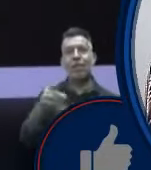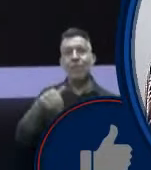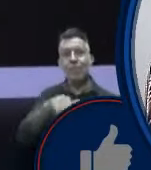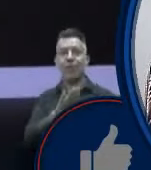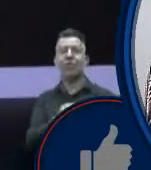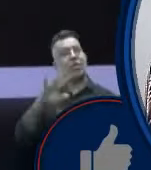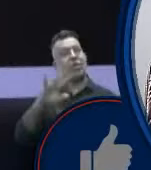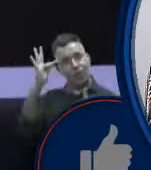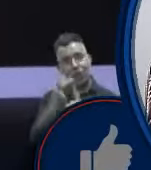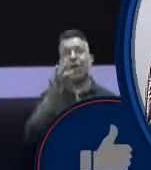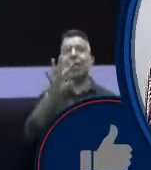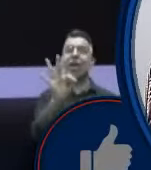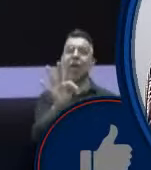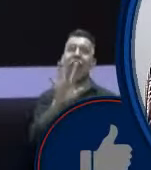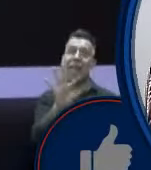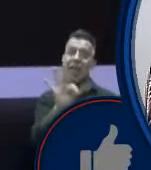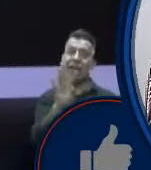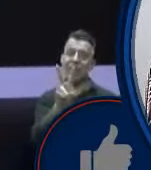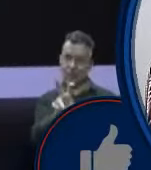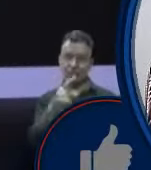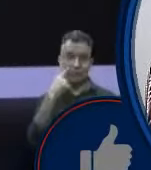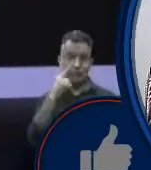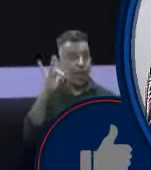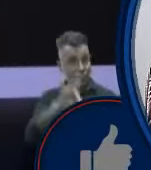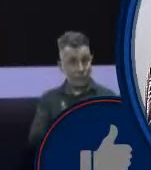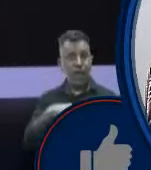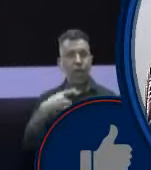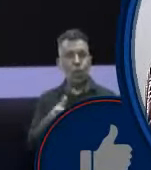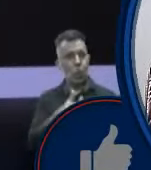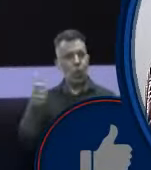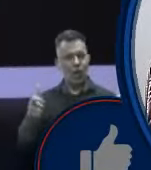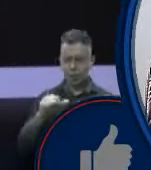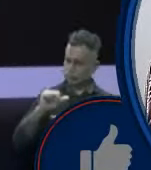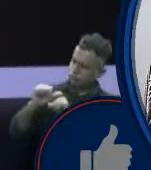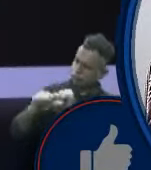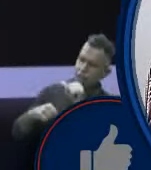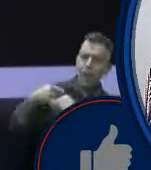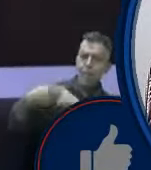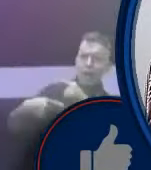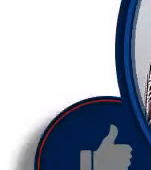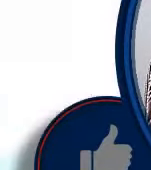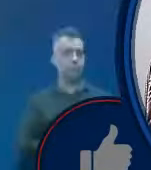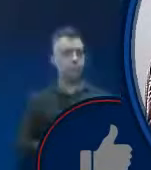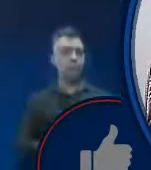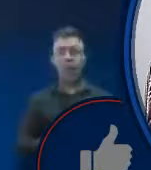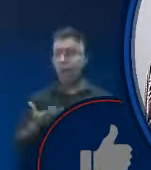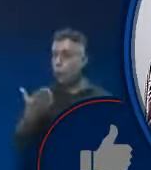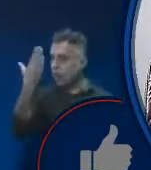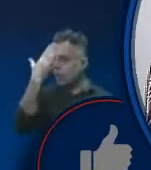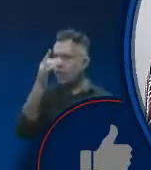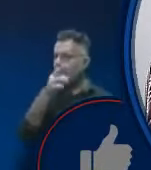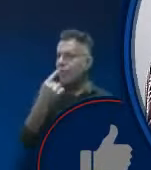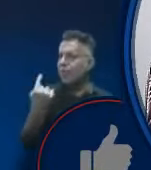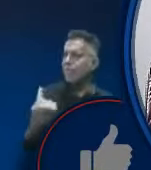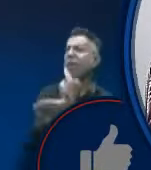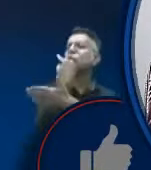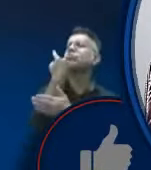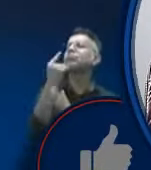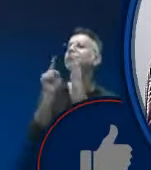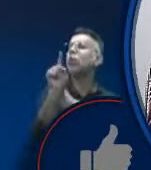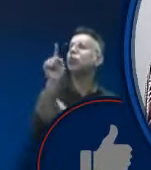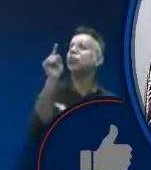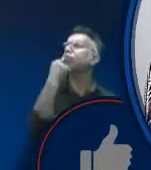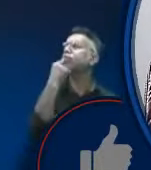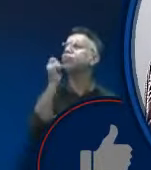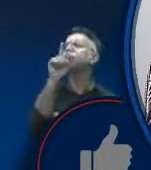fidelização e LTV. É, de fato, um grande ciclo virtuoso. Eu sei que vocês devem estar se